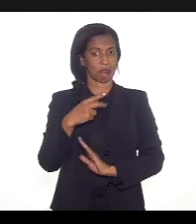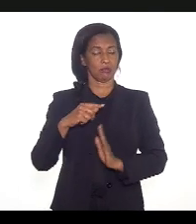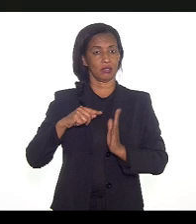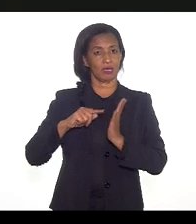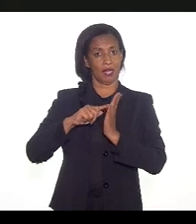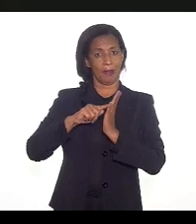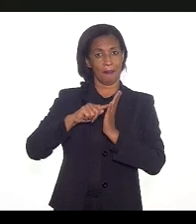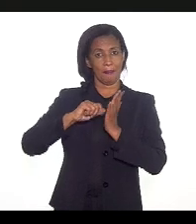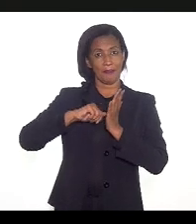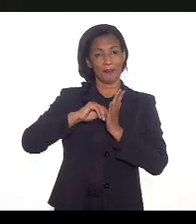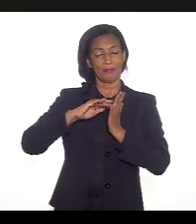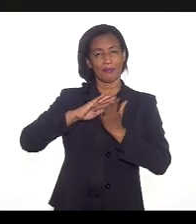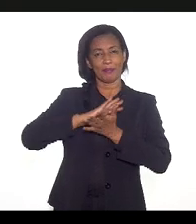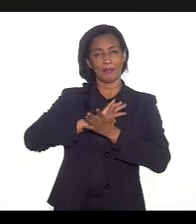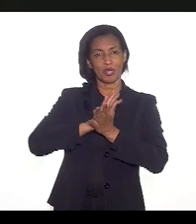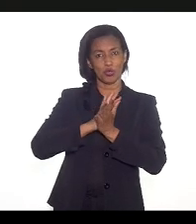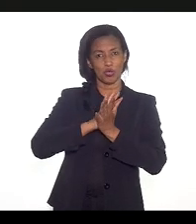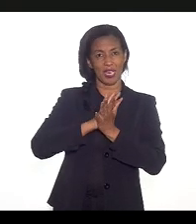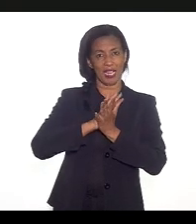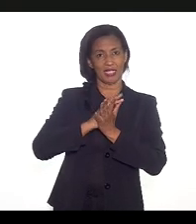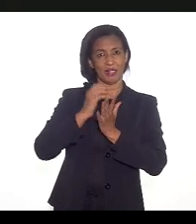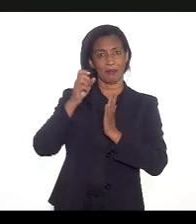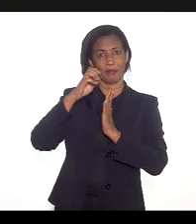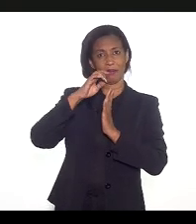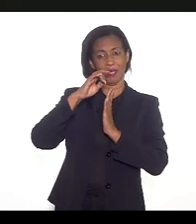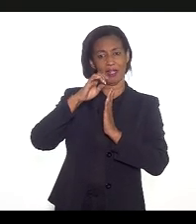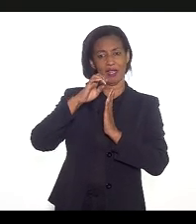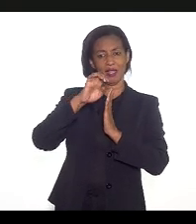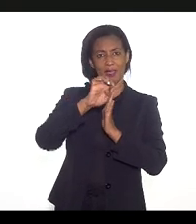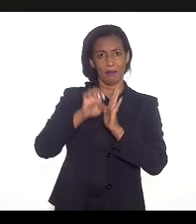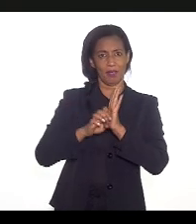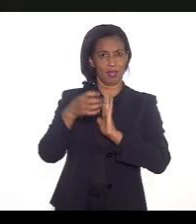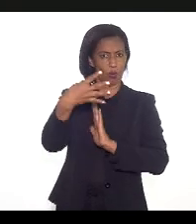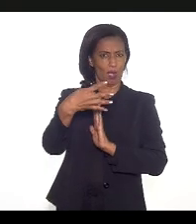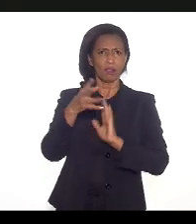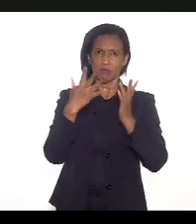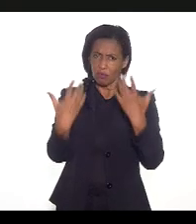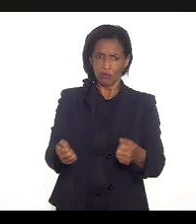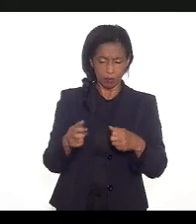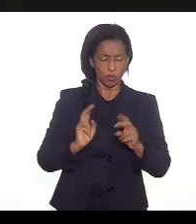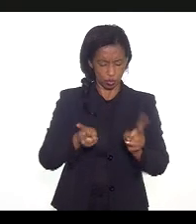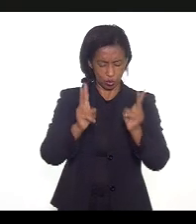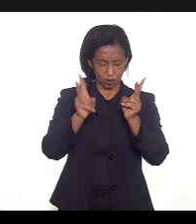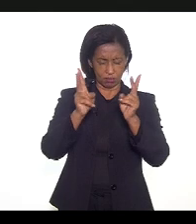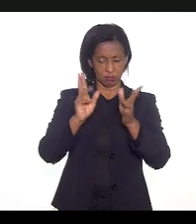emenda 4. Essa que é a verdade. Mas sem problema. Vamos em frente.